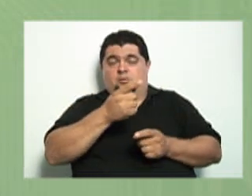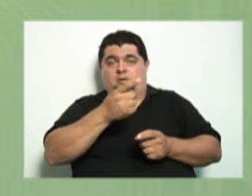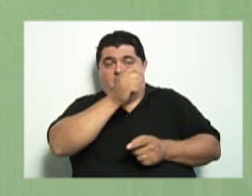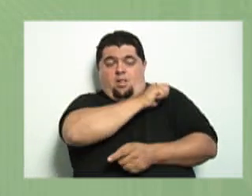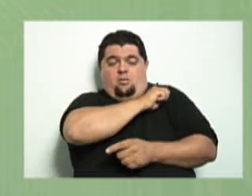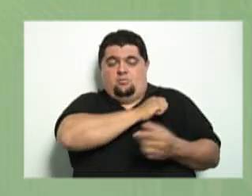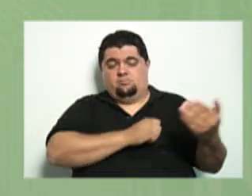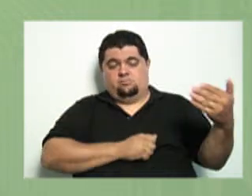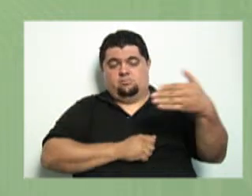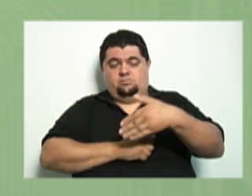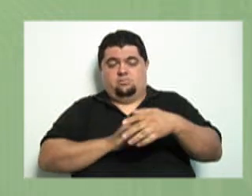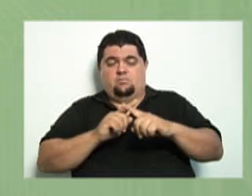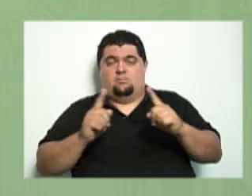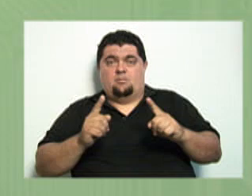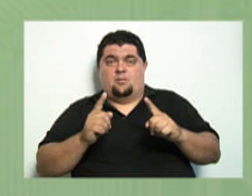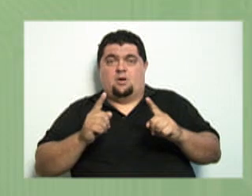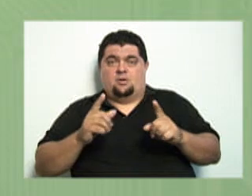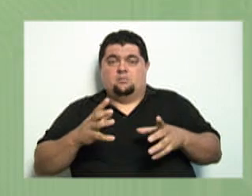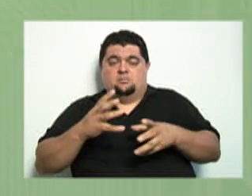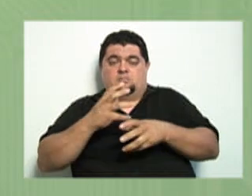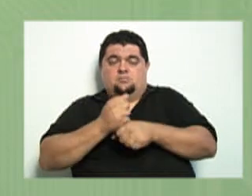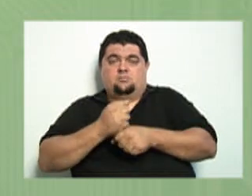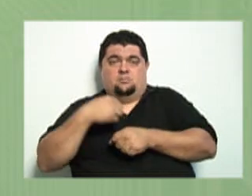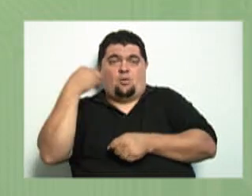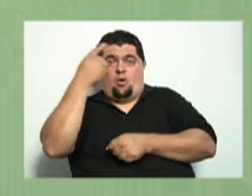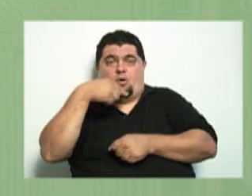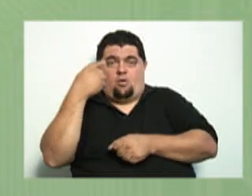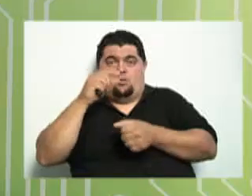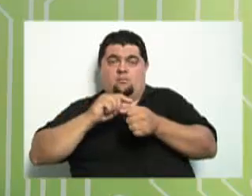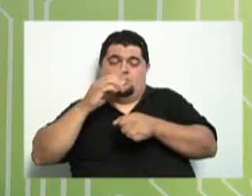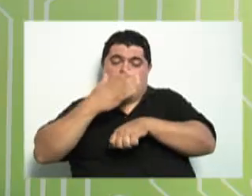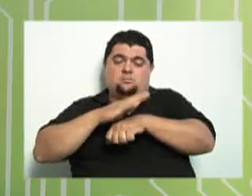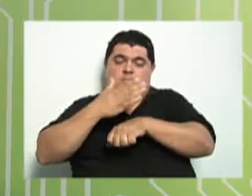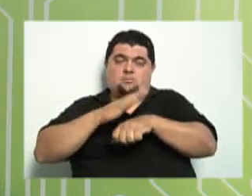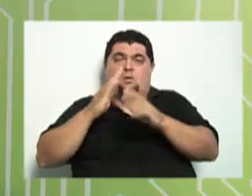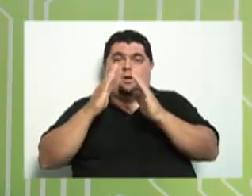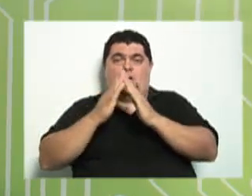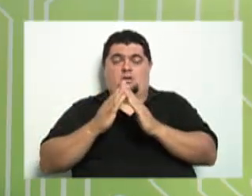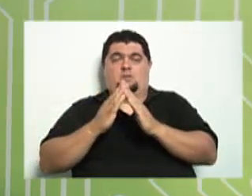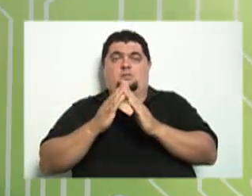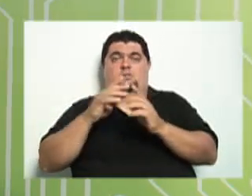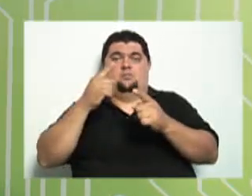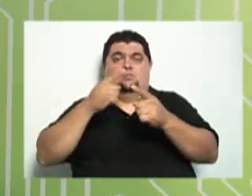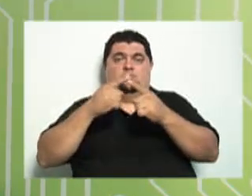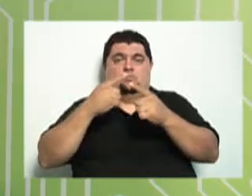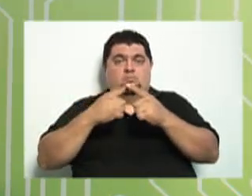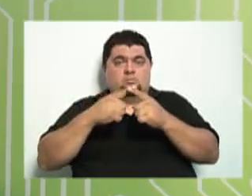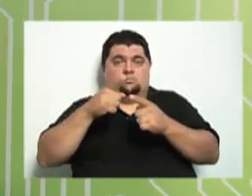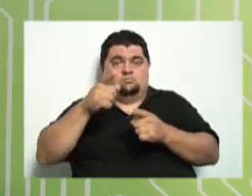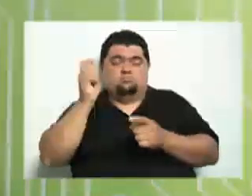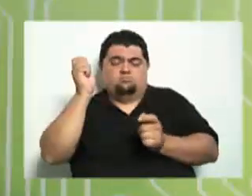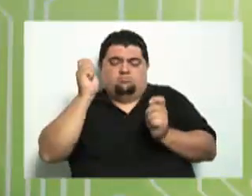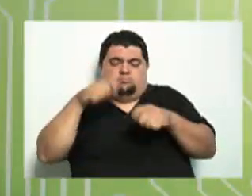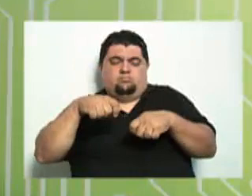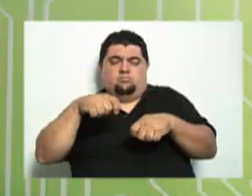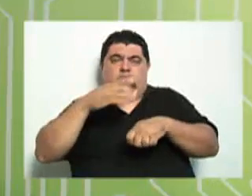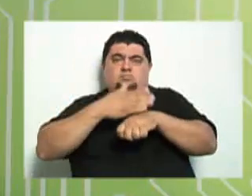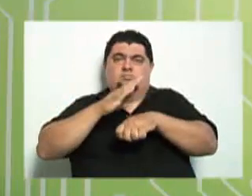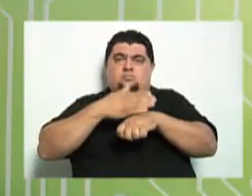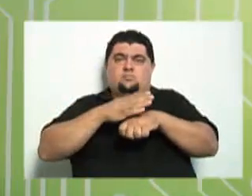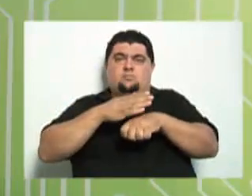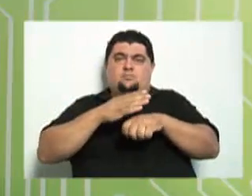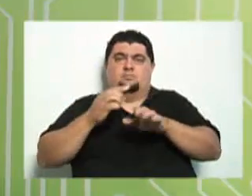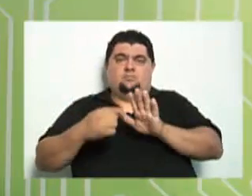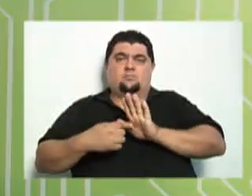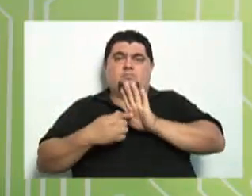a ideia é que você complemente essa carga horária da disciplina fazendo atividades em casa. Para você conseguir fazer essa atividade, nós fornecemos